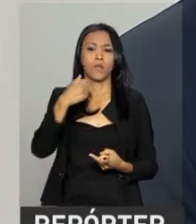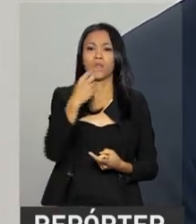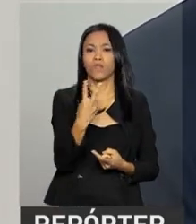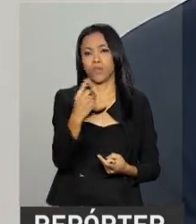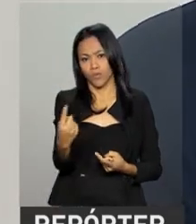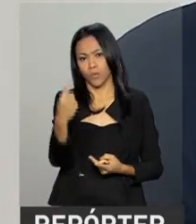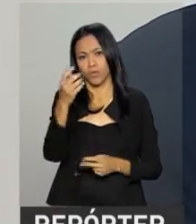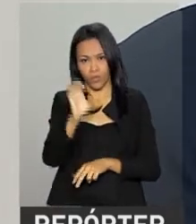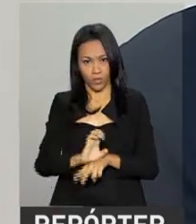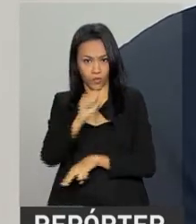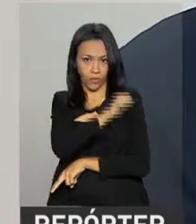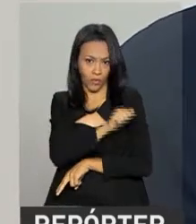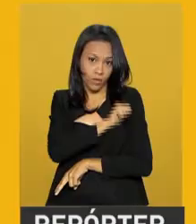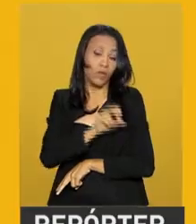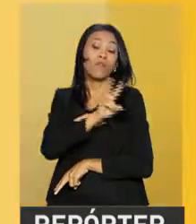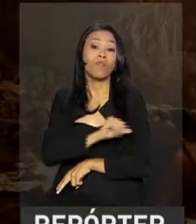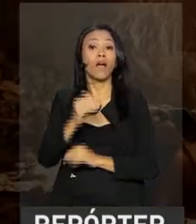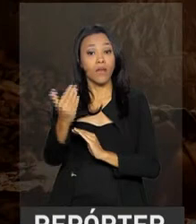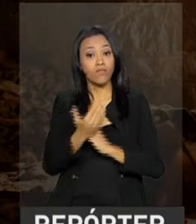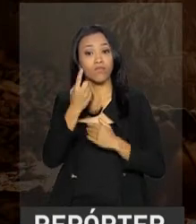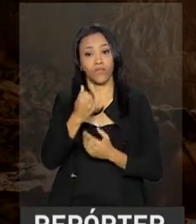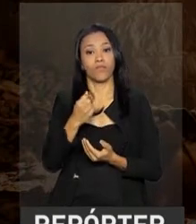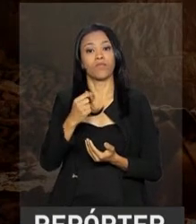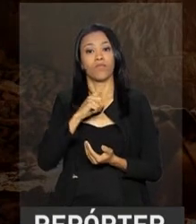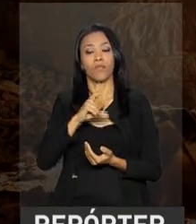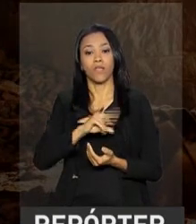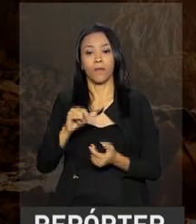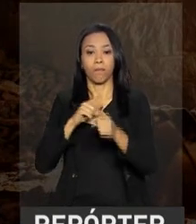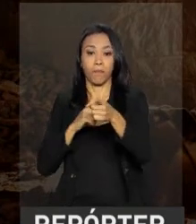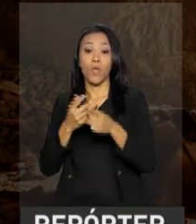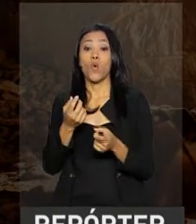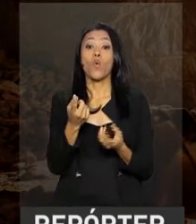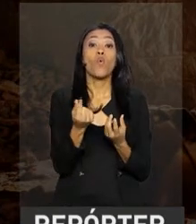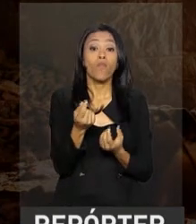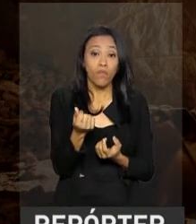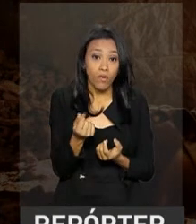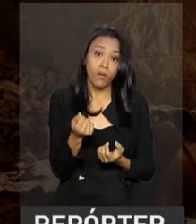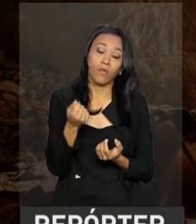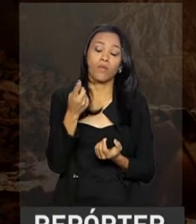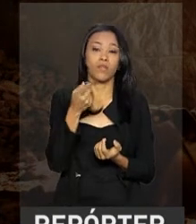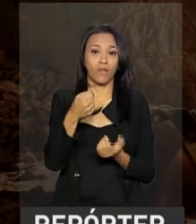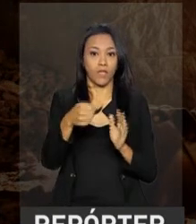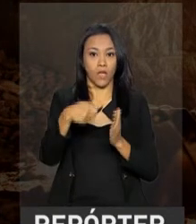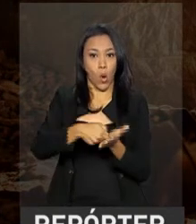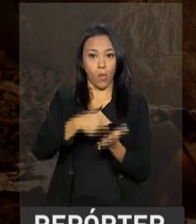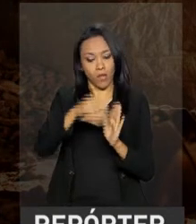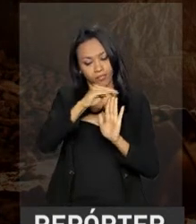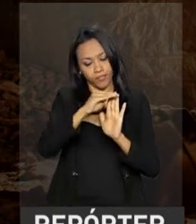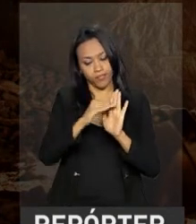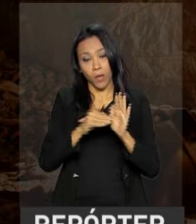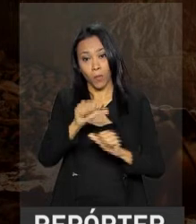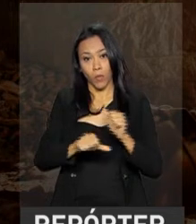e serão beneficiados com a sanção as alíquotas cobradas na exploração dos minérios mudam o